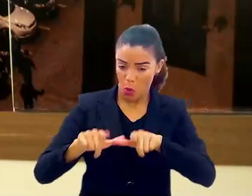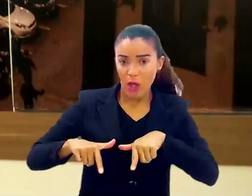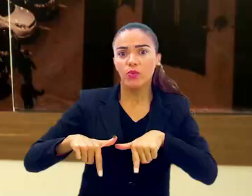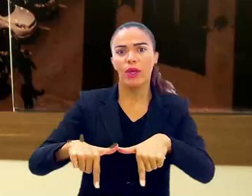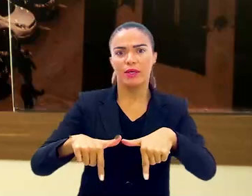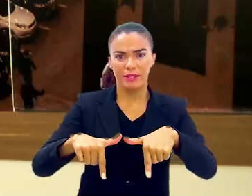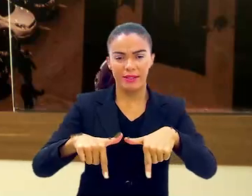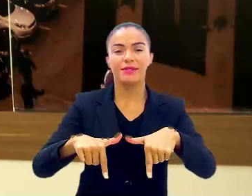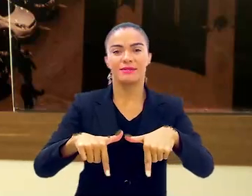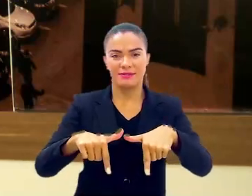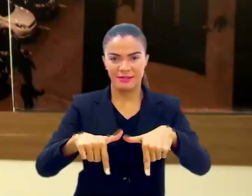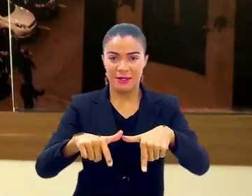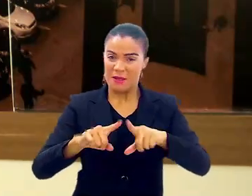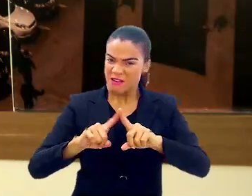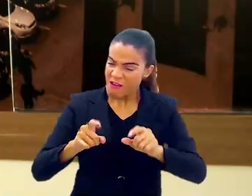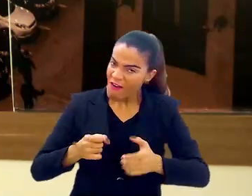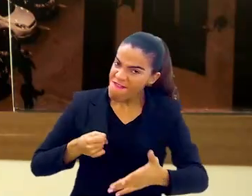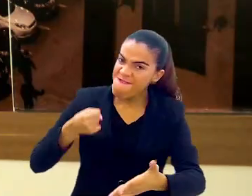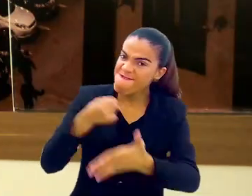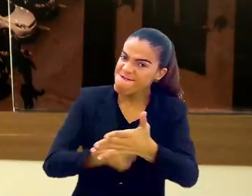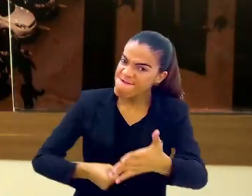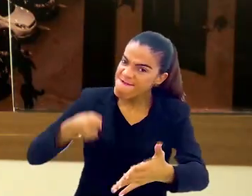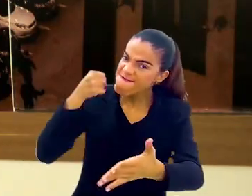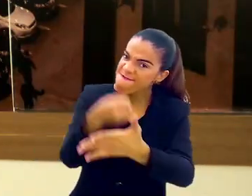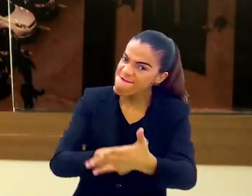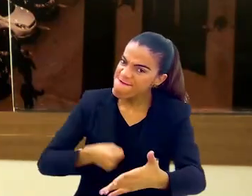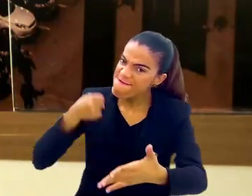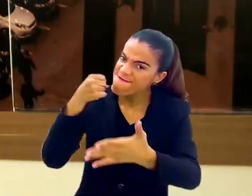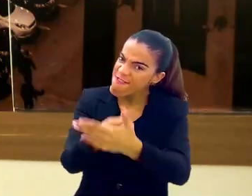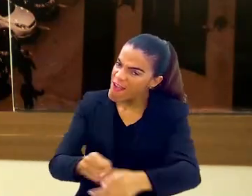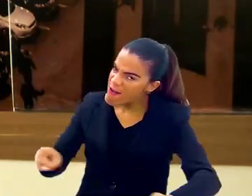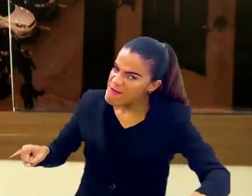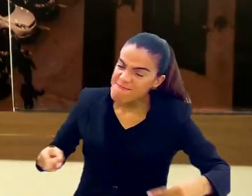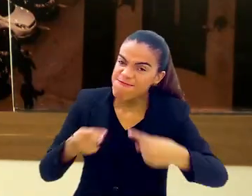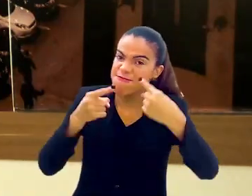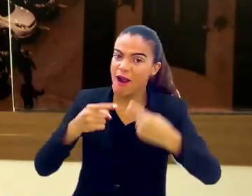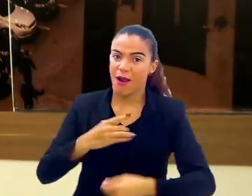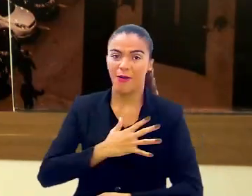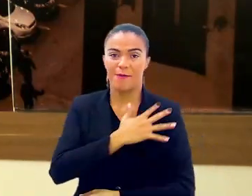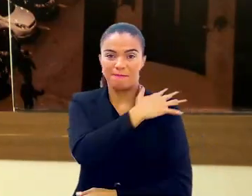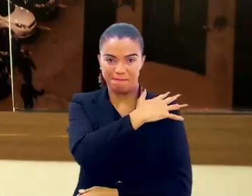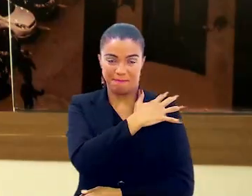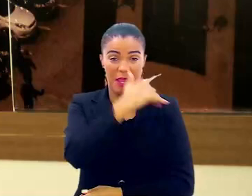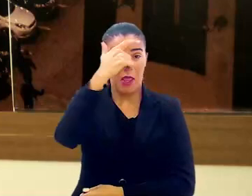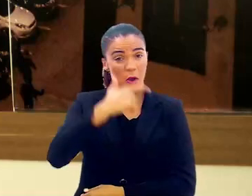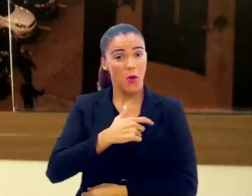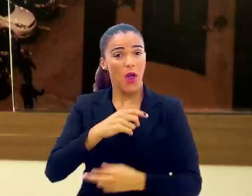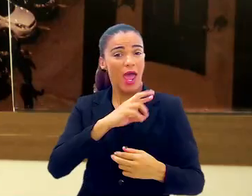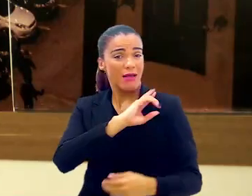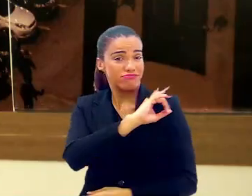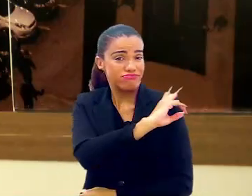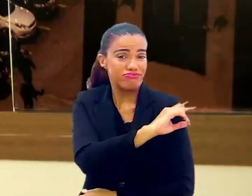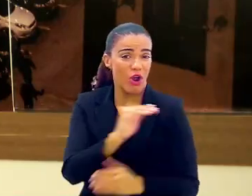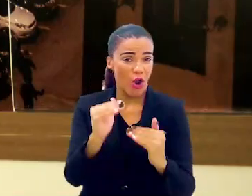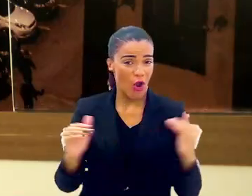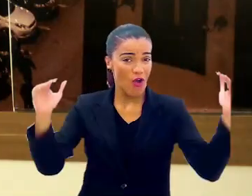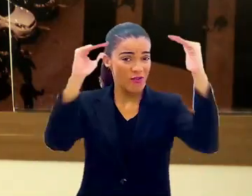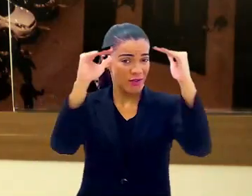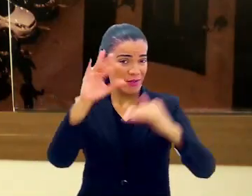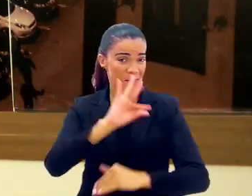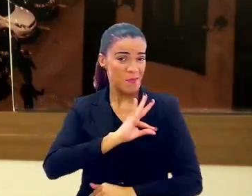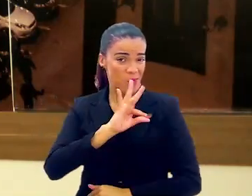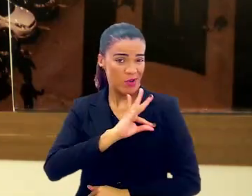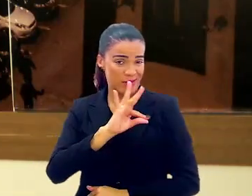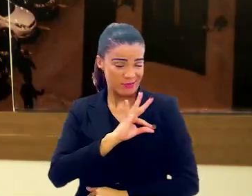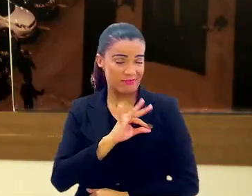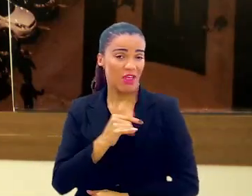Eu atuei na resistência à ditadura ou no enfrentamento. Eu era oficial da Polícia Militar, então eu